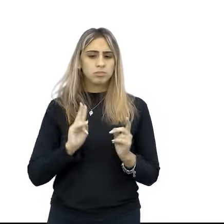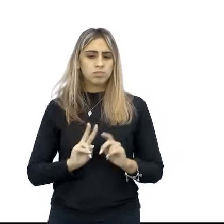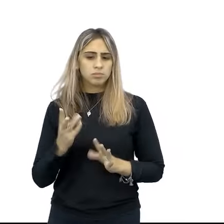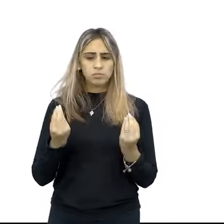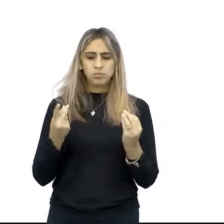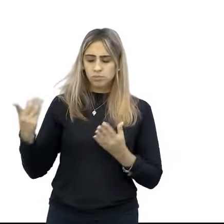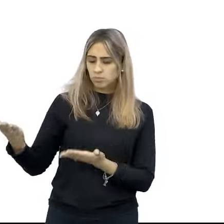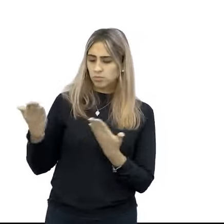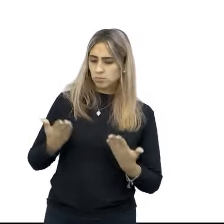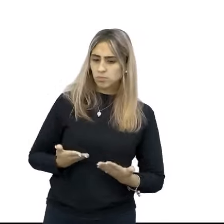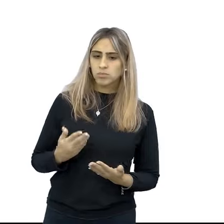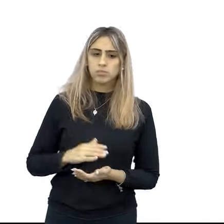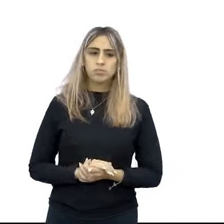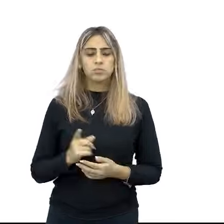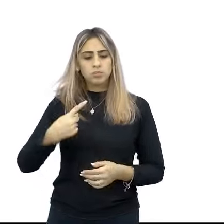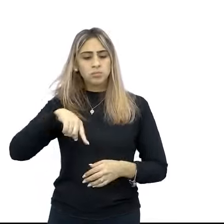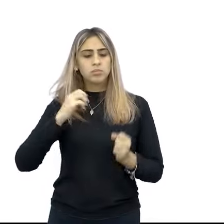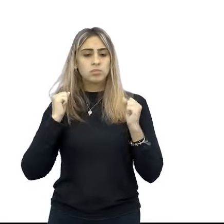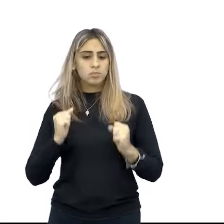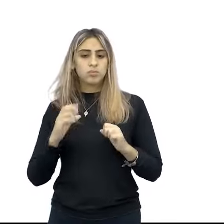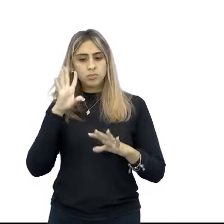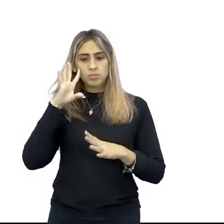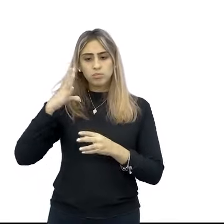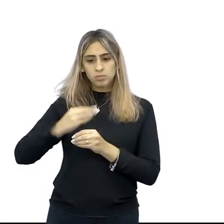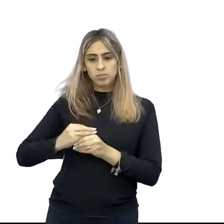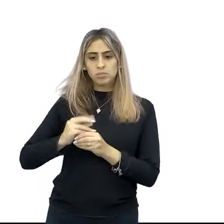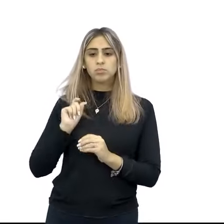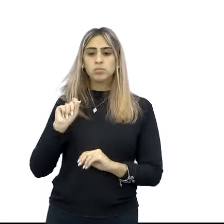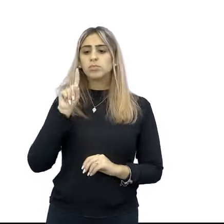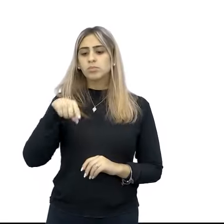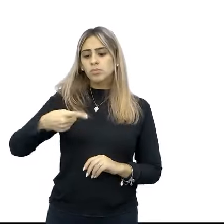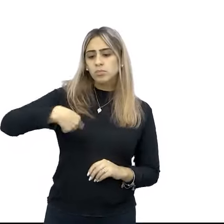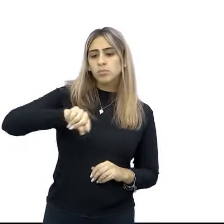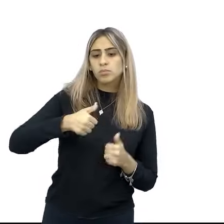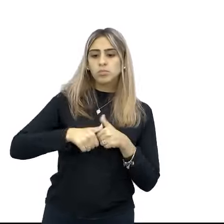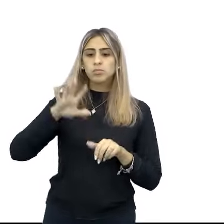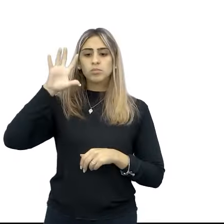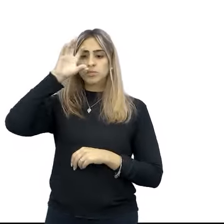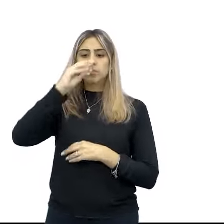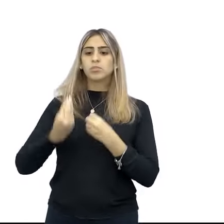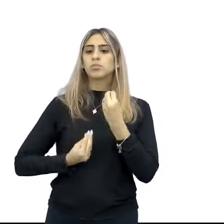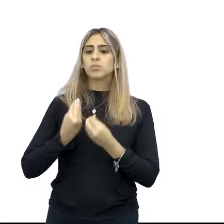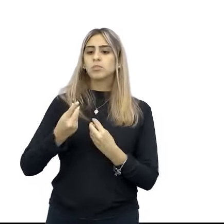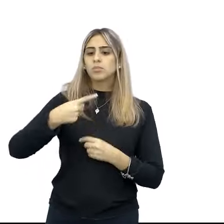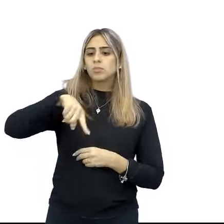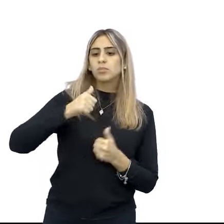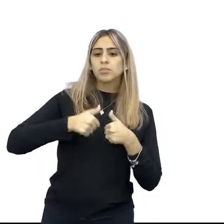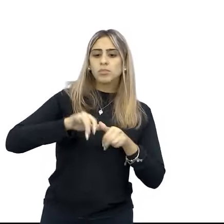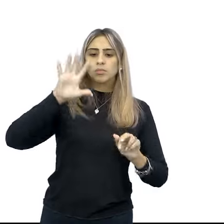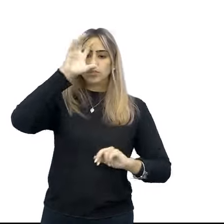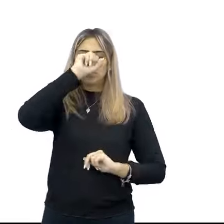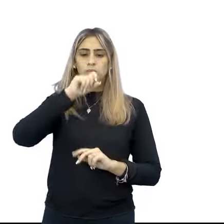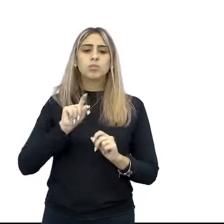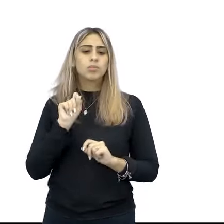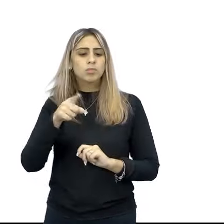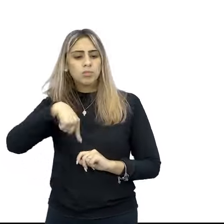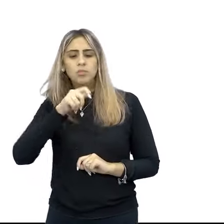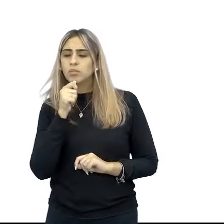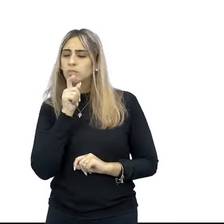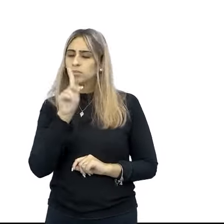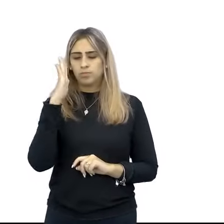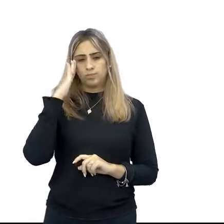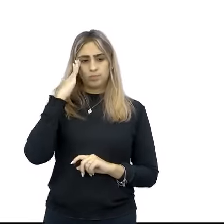eles trazem, para que possamos aí compreender o que eles estão aprendendo, como eles estão aprendendo e o que eles ainda